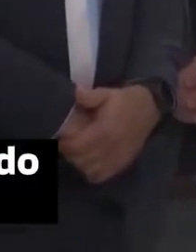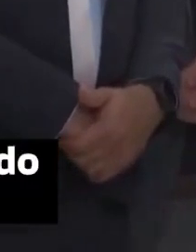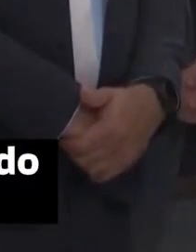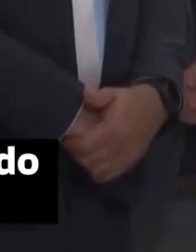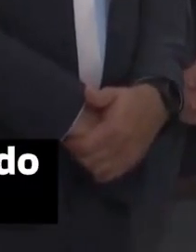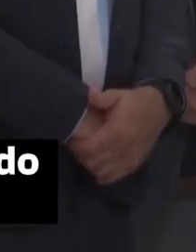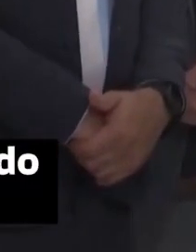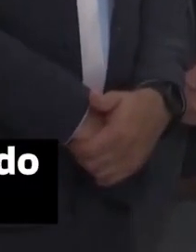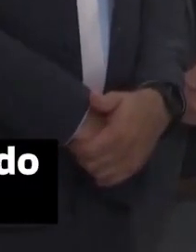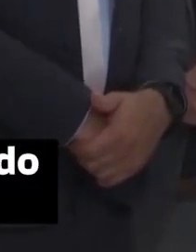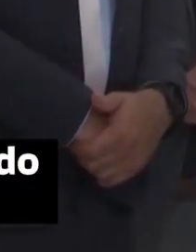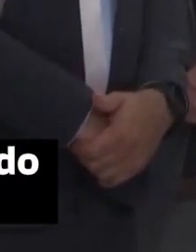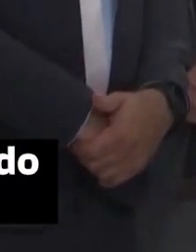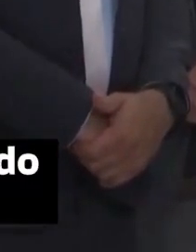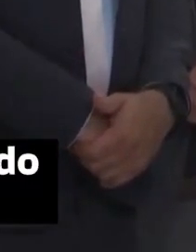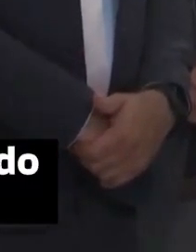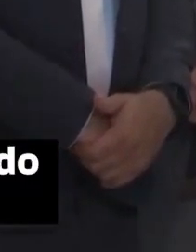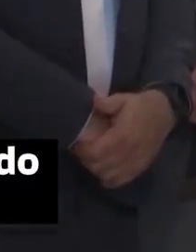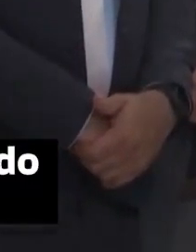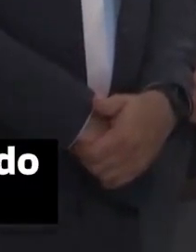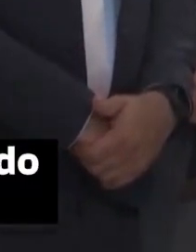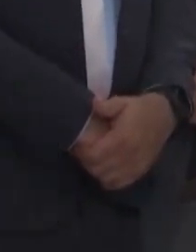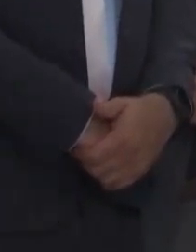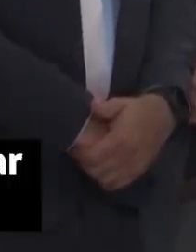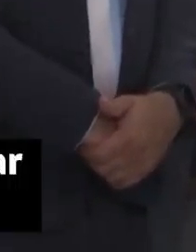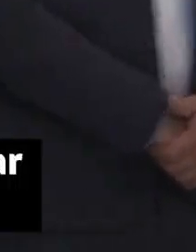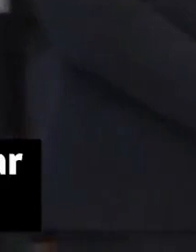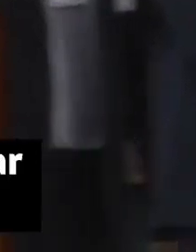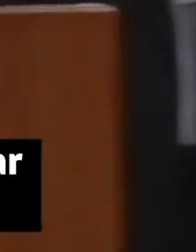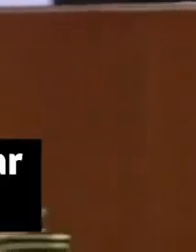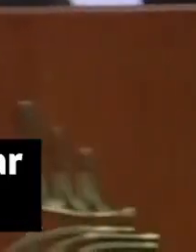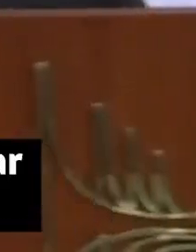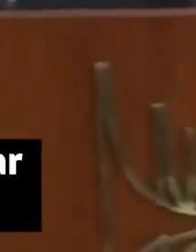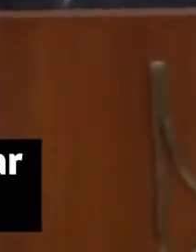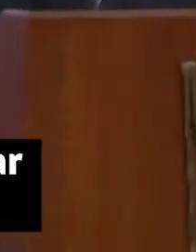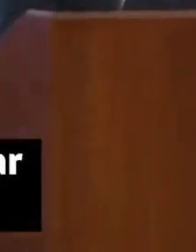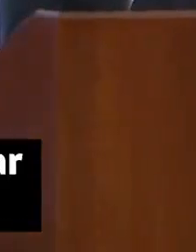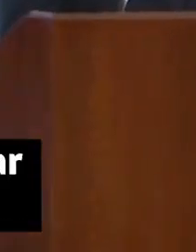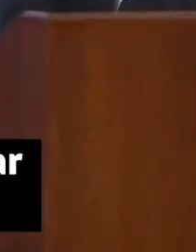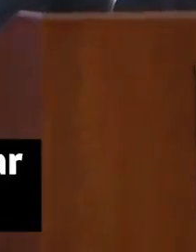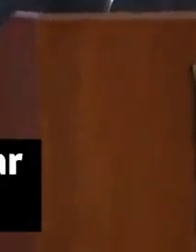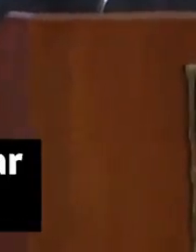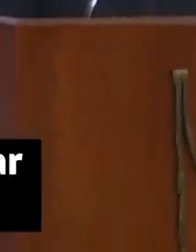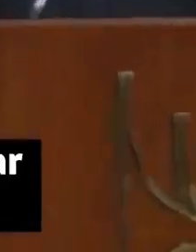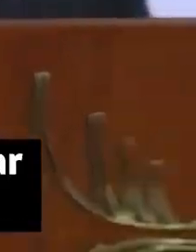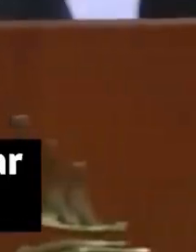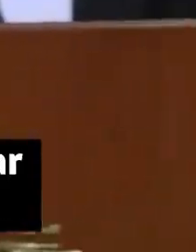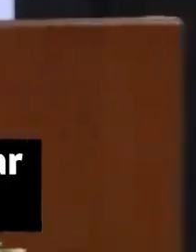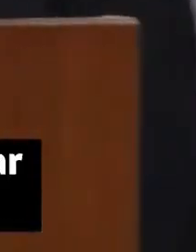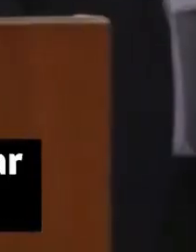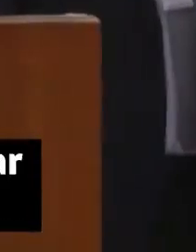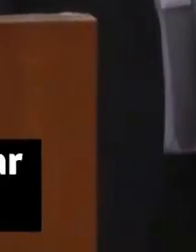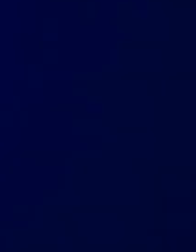instigando o povo a ter ódio, mentindo para a sociedade brasileira, instigando que o povo tenha que estar armado para poder